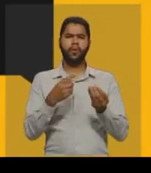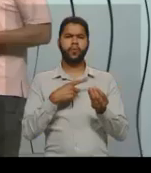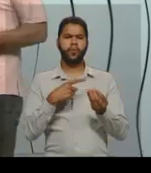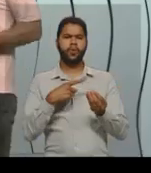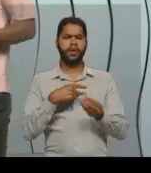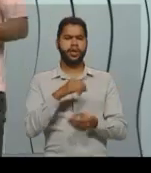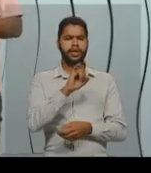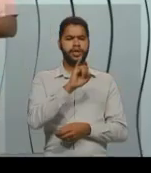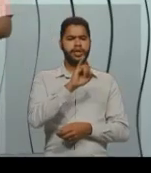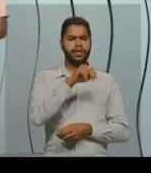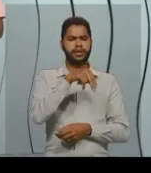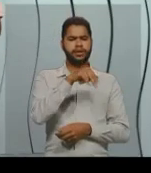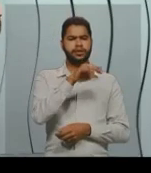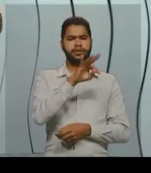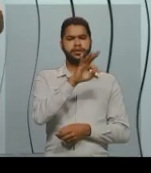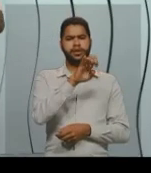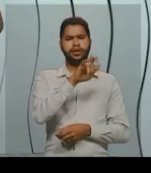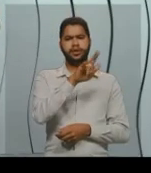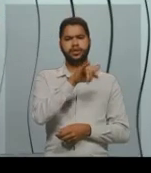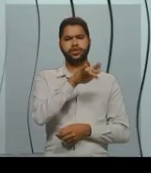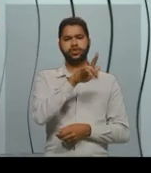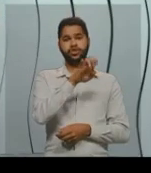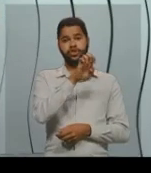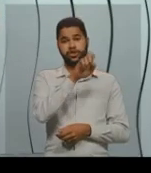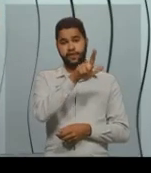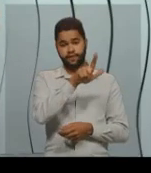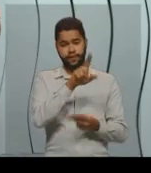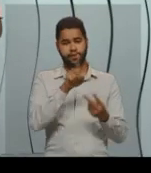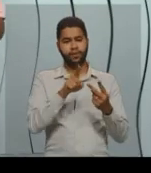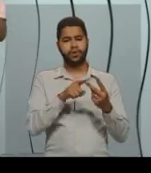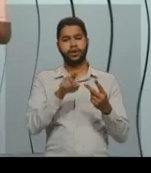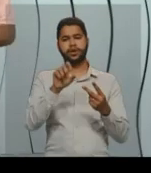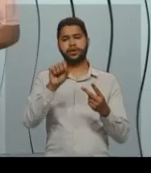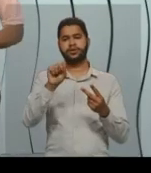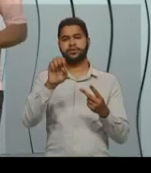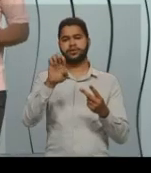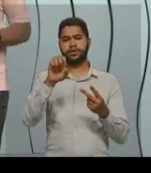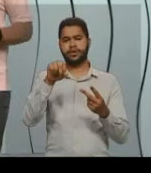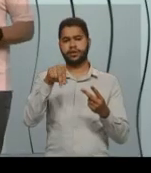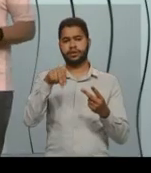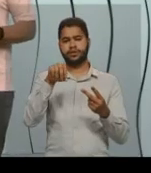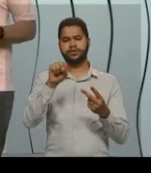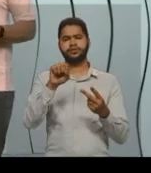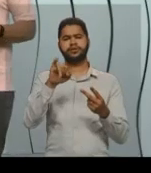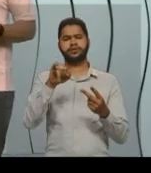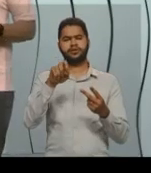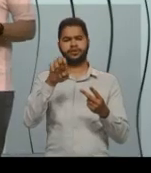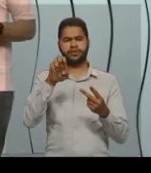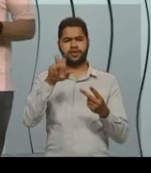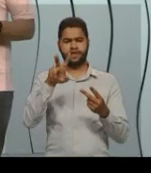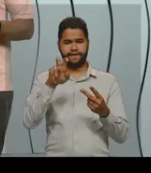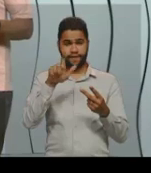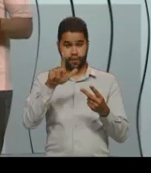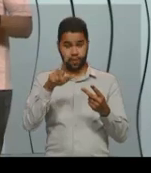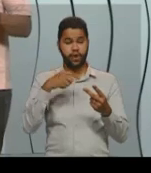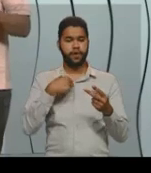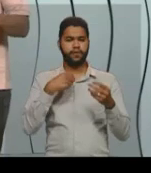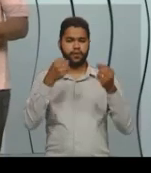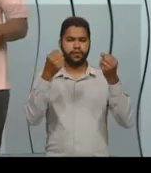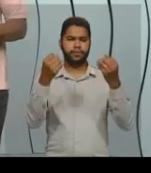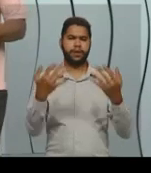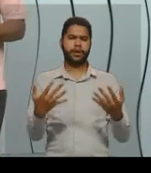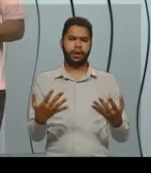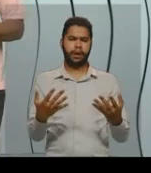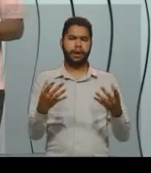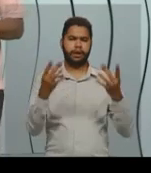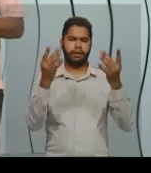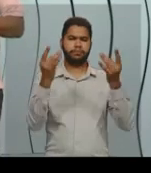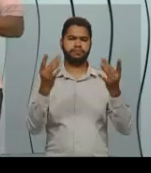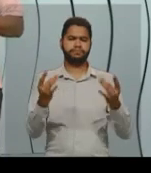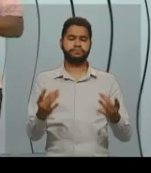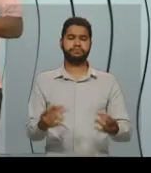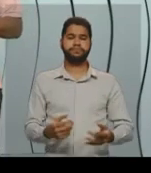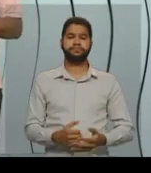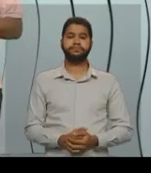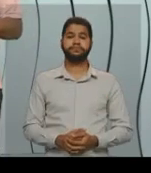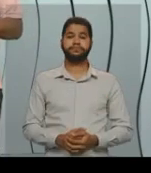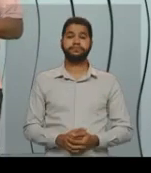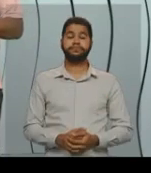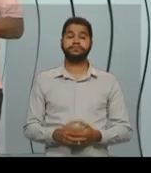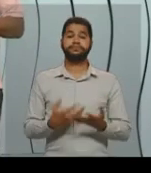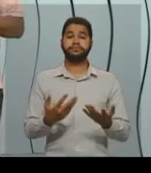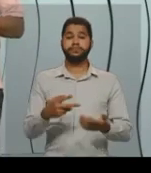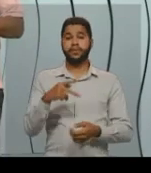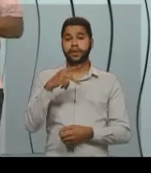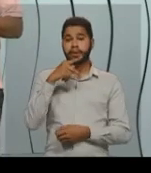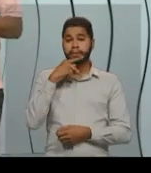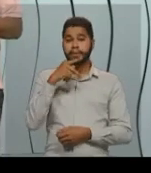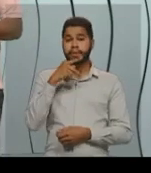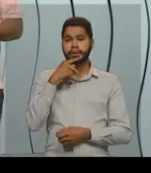sensível, como nós vimos na aula anterior. Explicarei para vocês isso de forma mais específica. Para